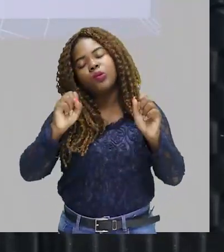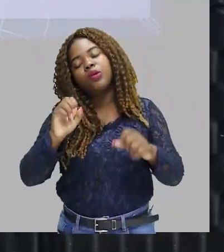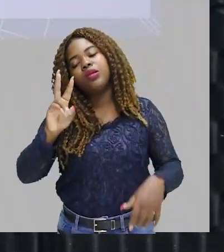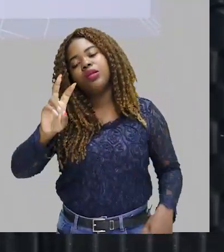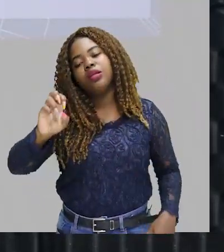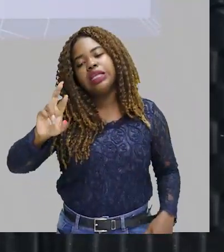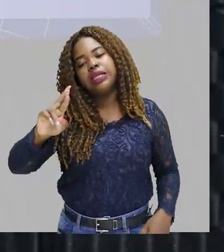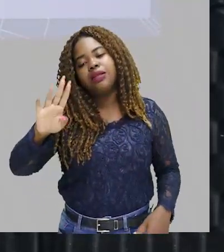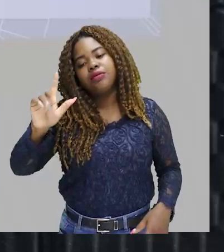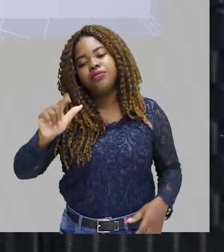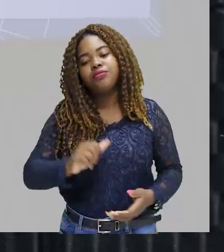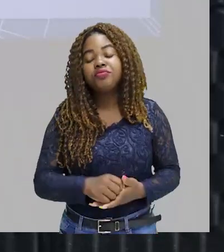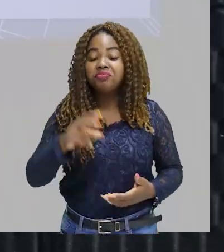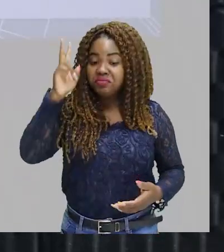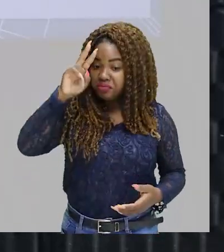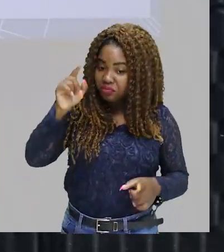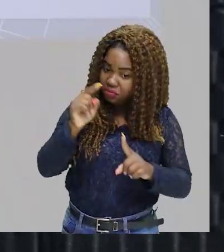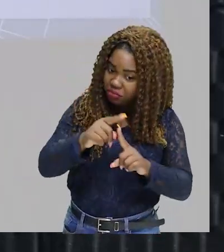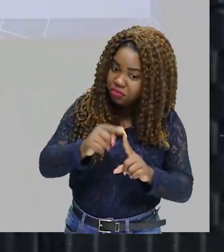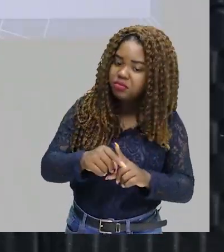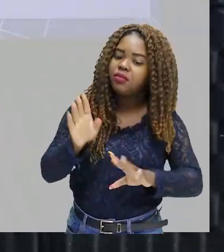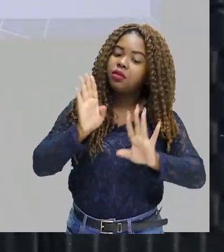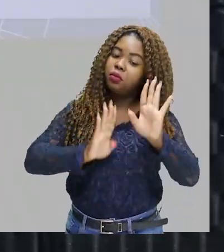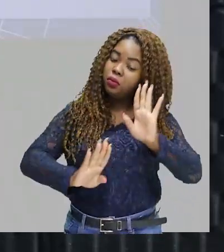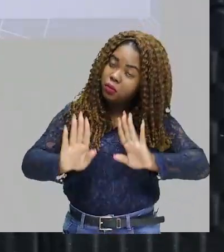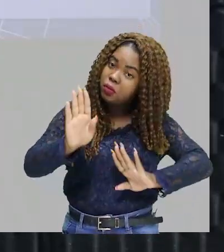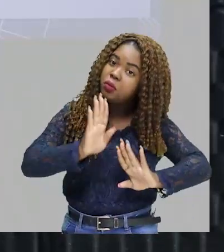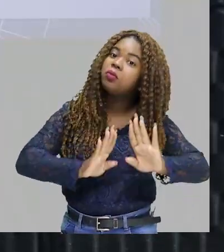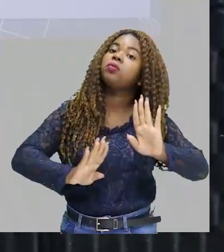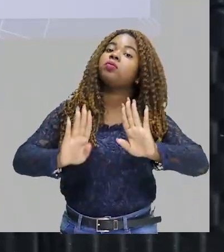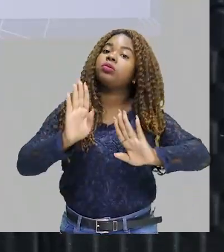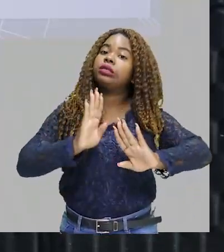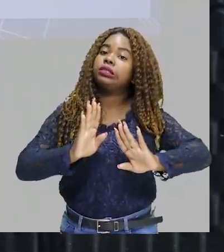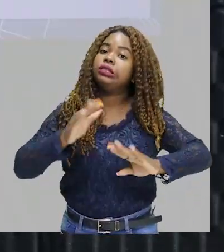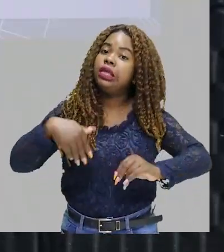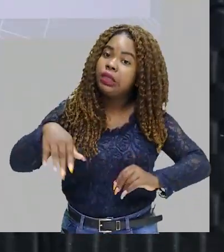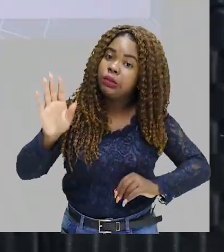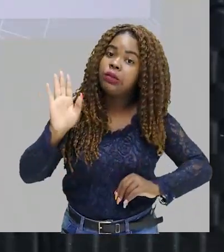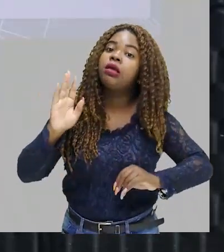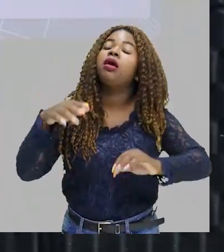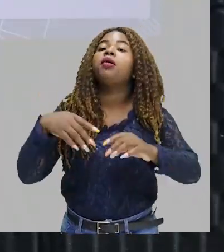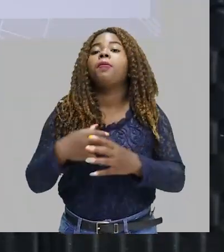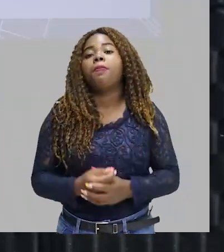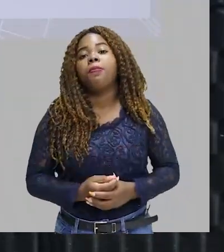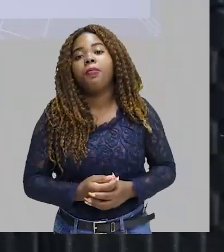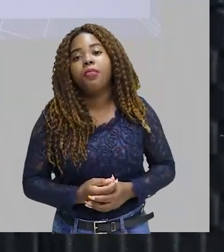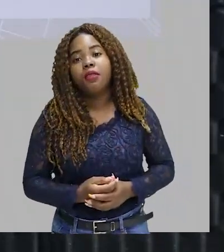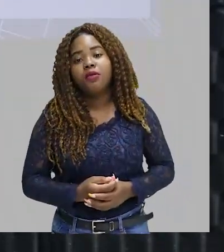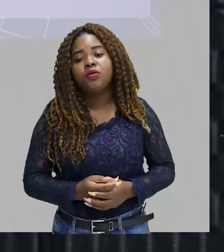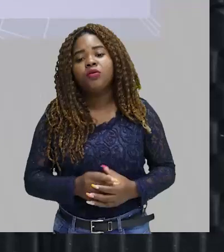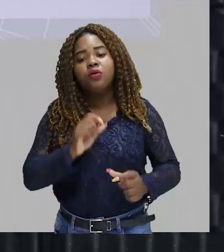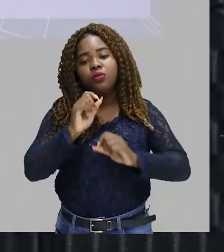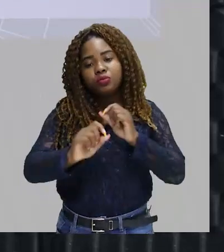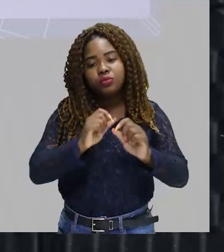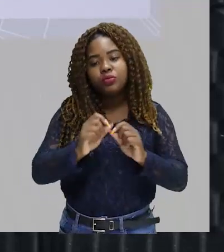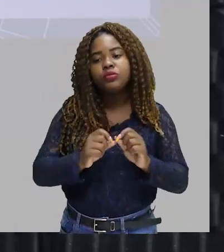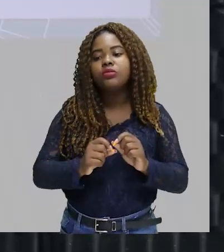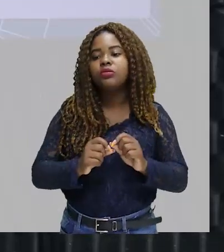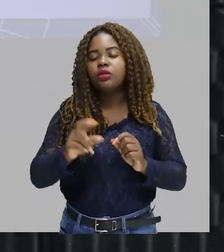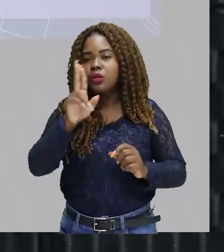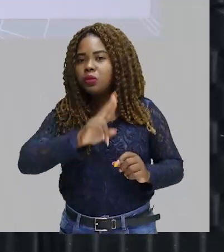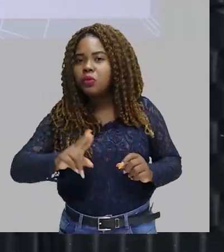E lembrando que nesse tipo de linguagem a gente tem que ter um cuidado um pouco maior, né? Um cuidado com a pontuação, com o uso de